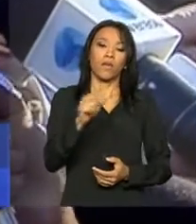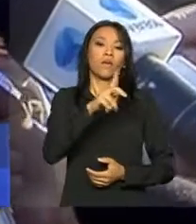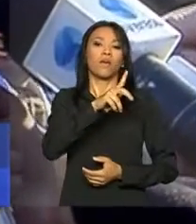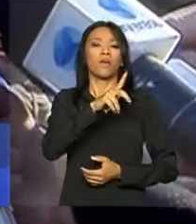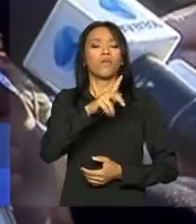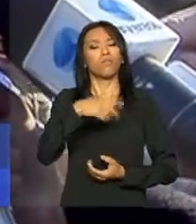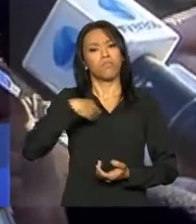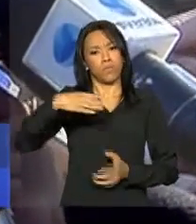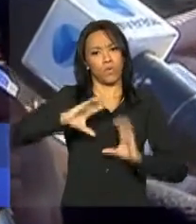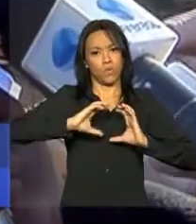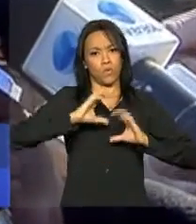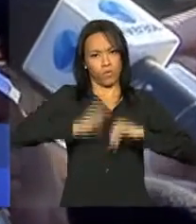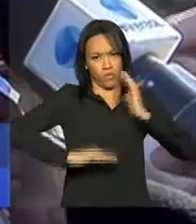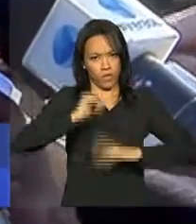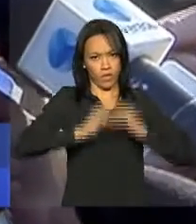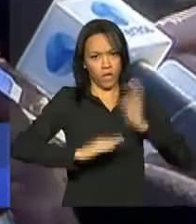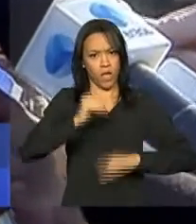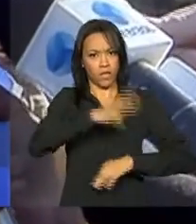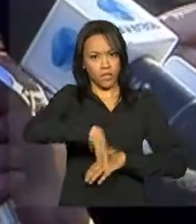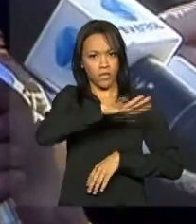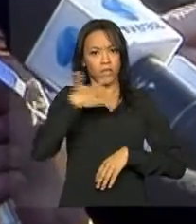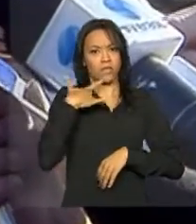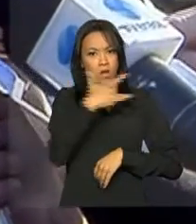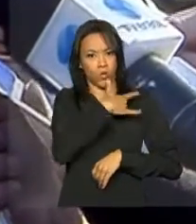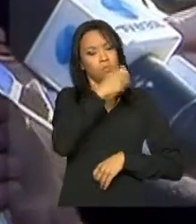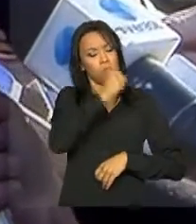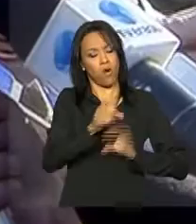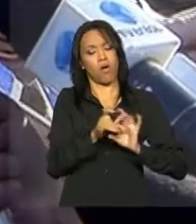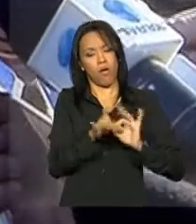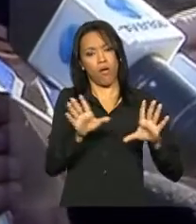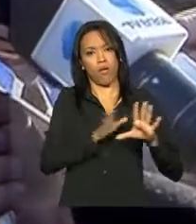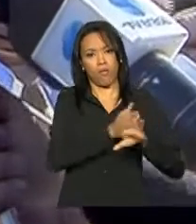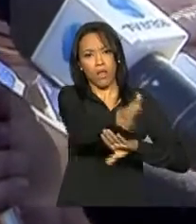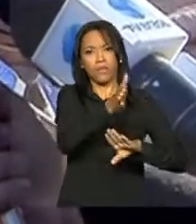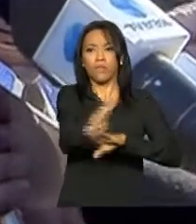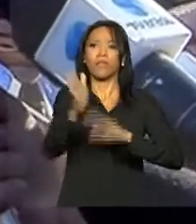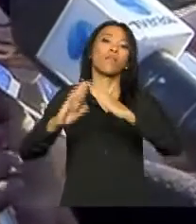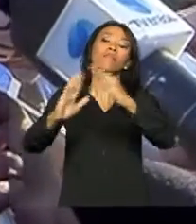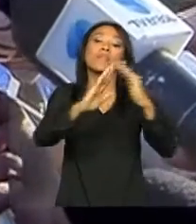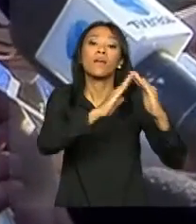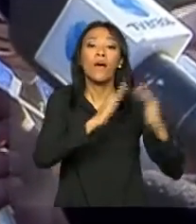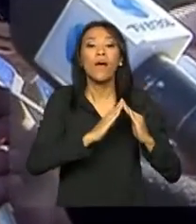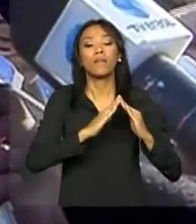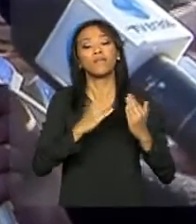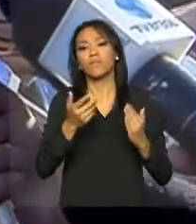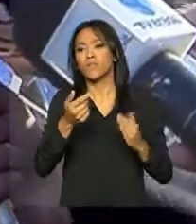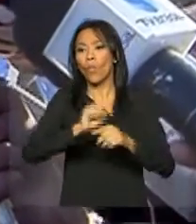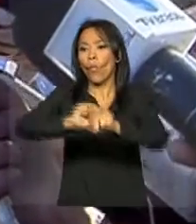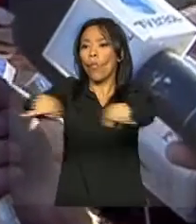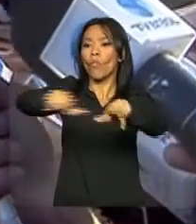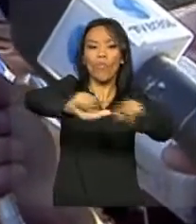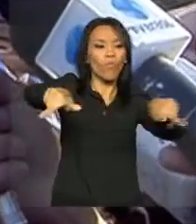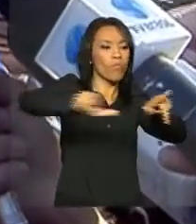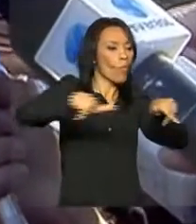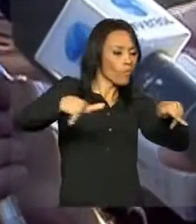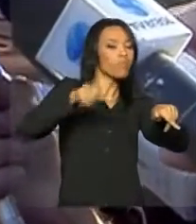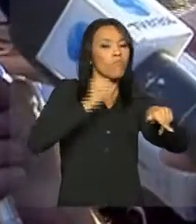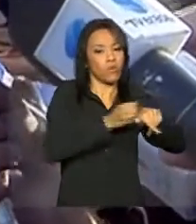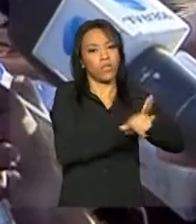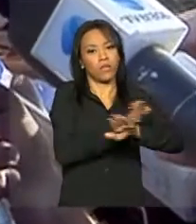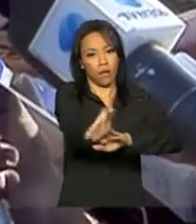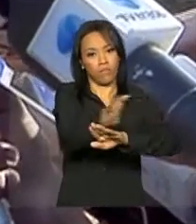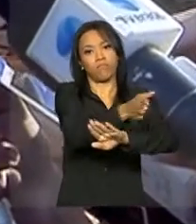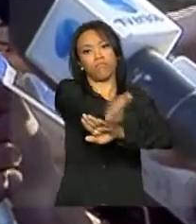locais que estejam abandonados ou sem a presença dos dos proprietários para a aplicação